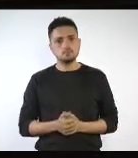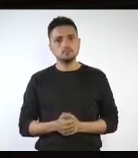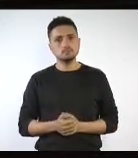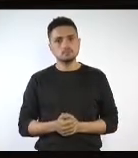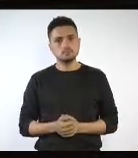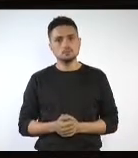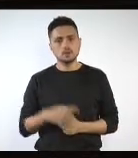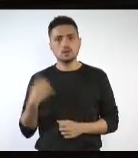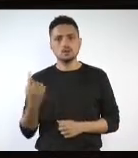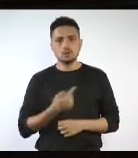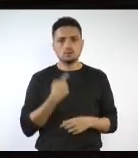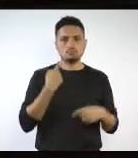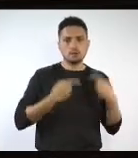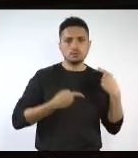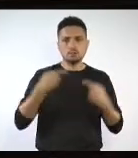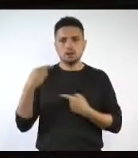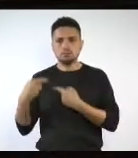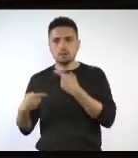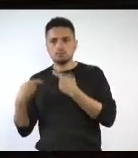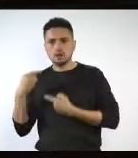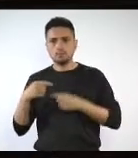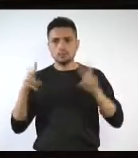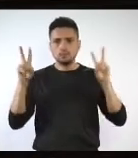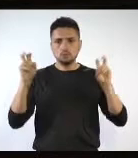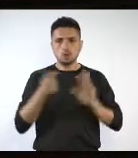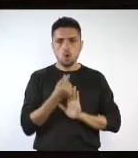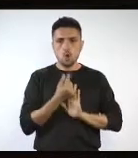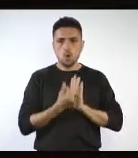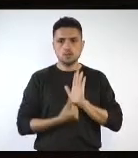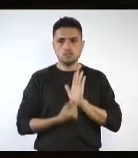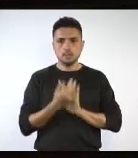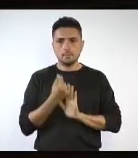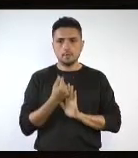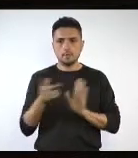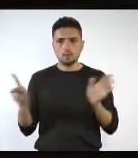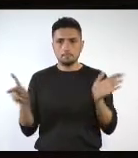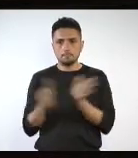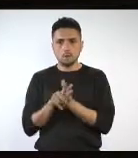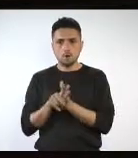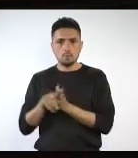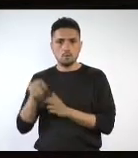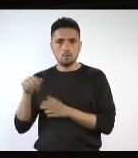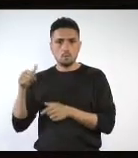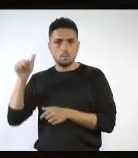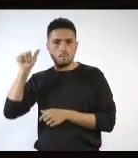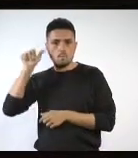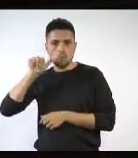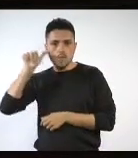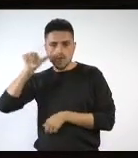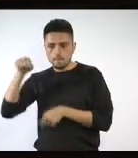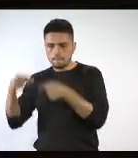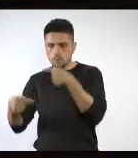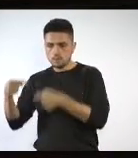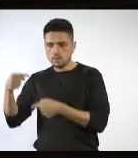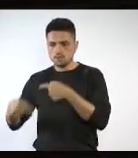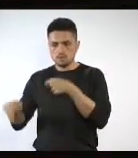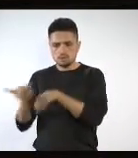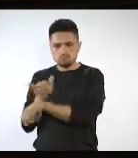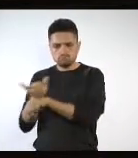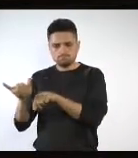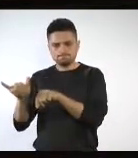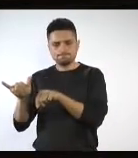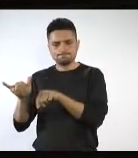enquanto discutíamos o orçamento destinado para a política de mulheres no estado do Rio de Janeiro, vimos um